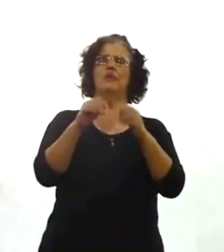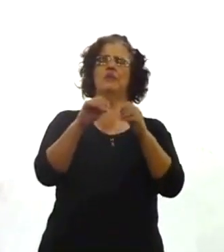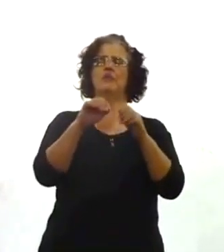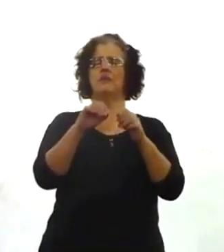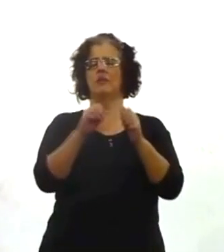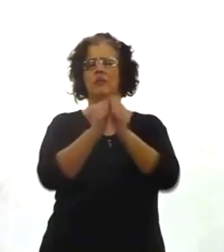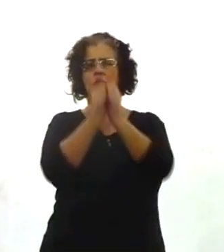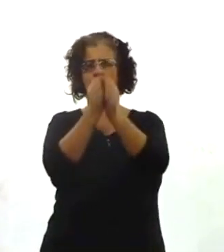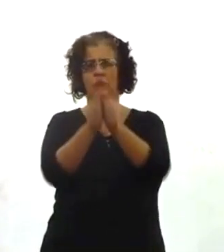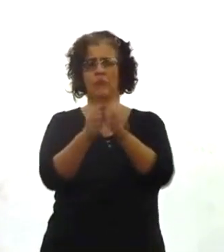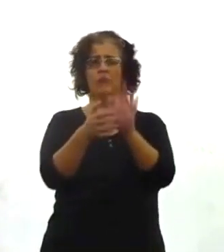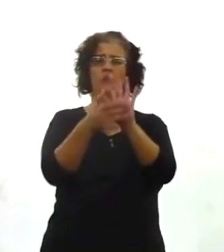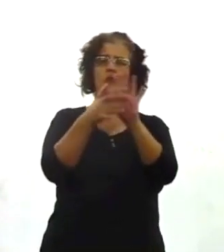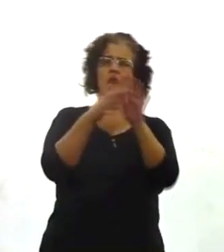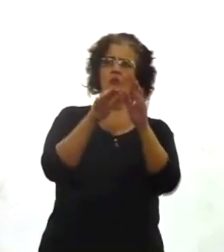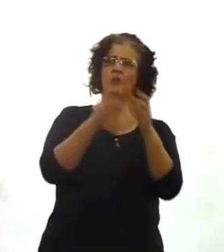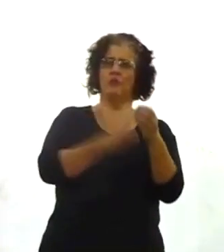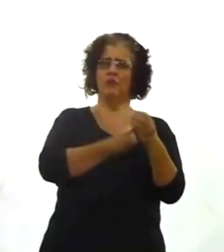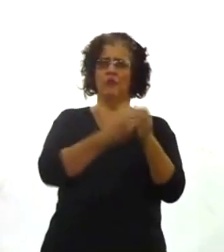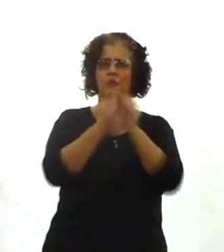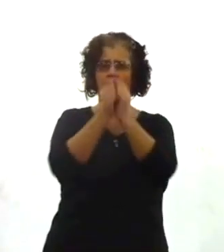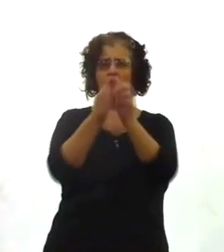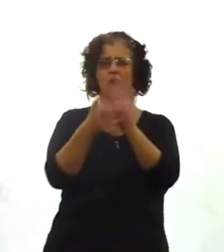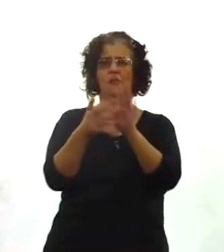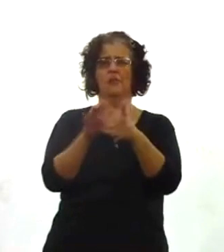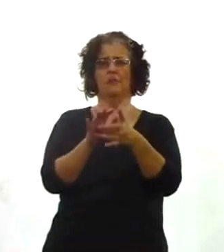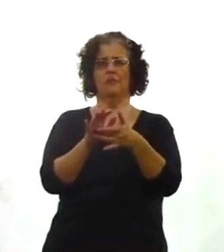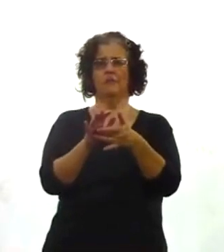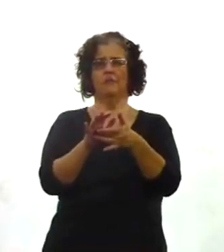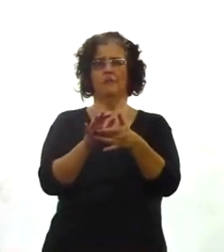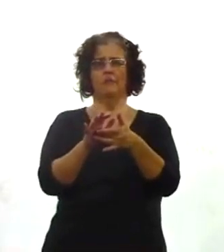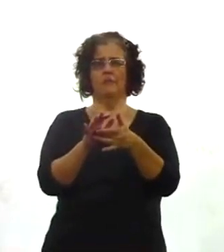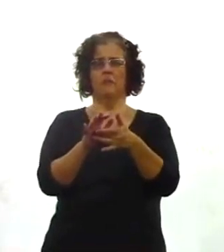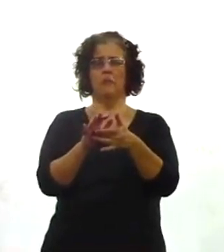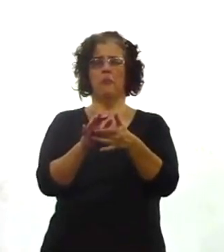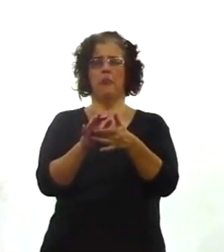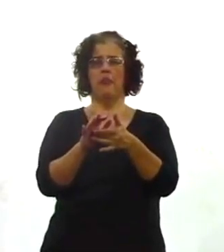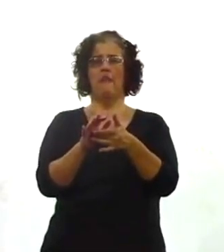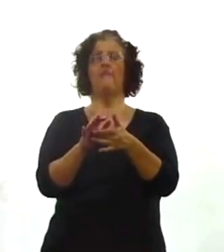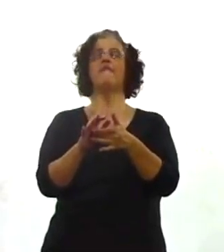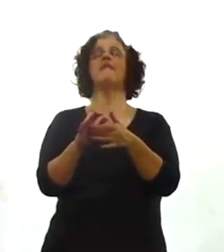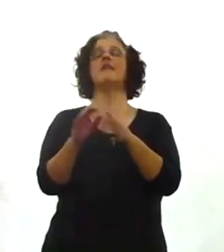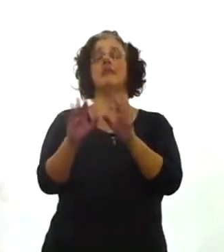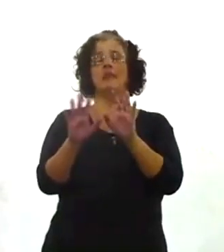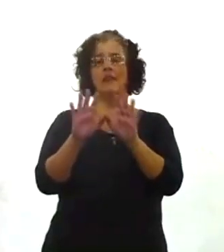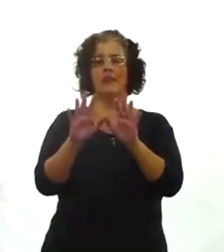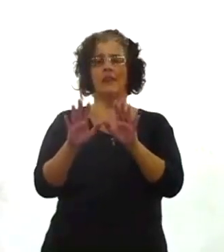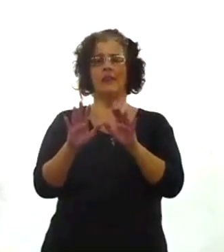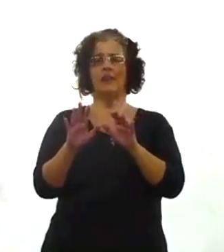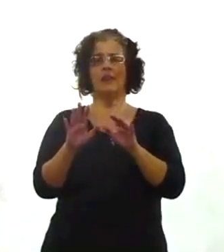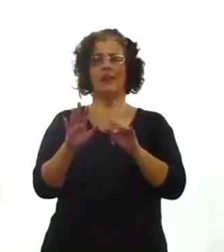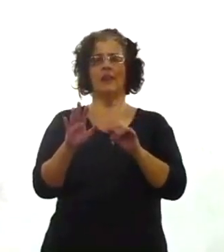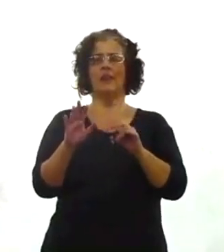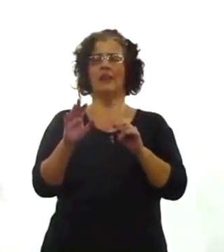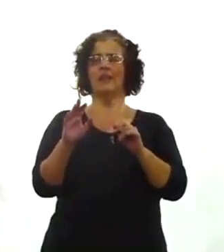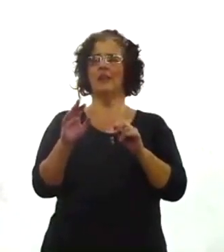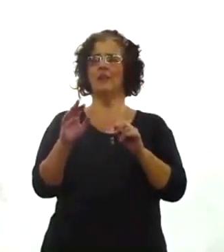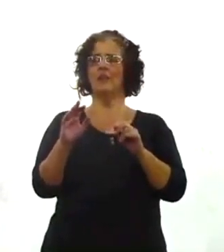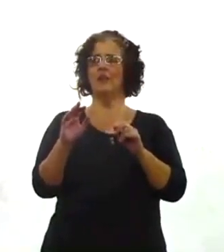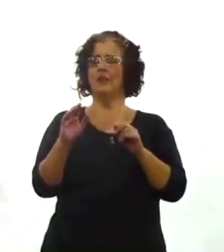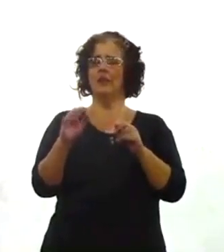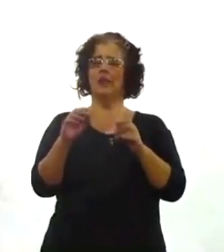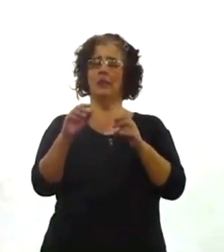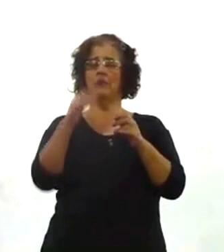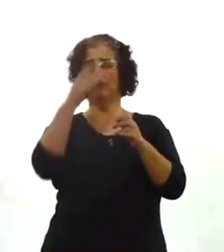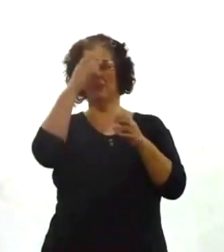ensinou que a morte não vai ser sentida por nós, que a morte é a ausência de sensibilidade.